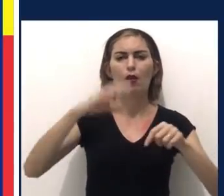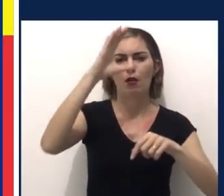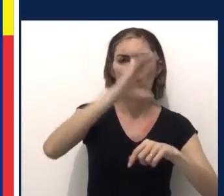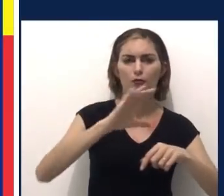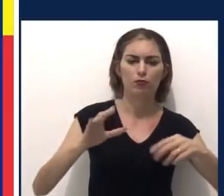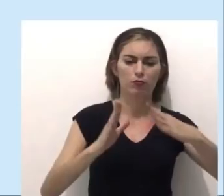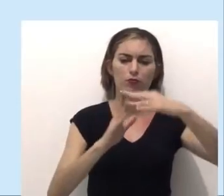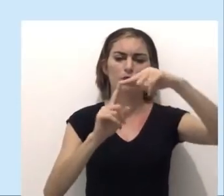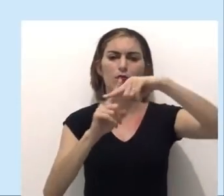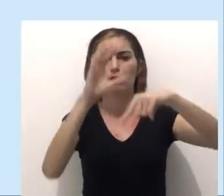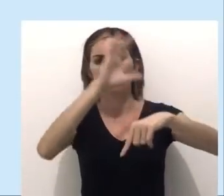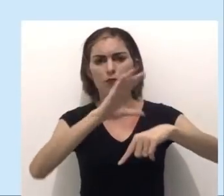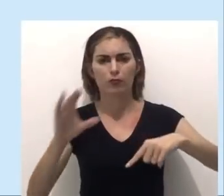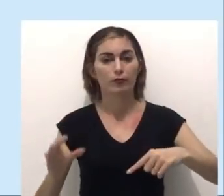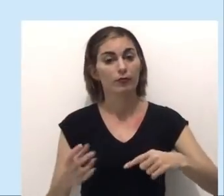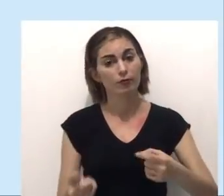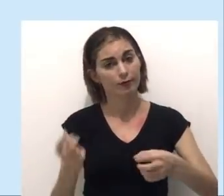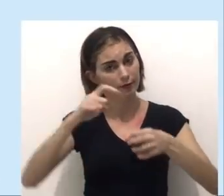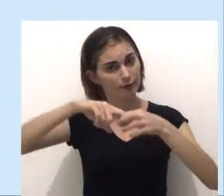Católica. Então,